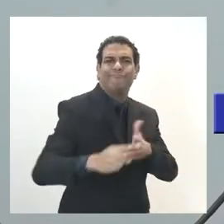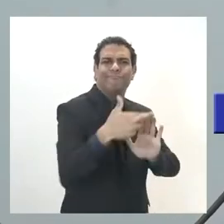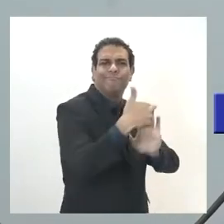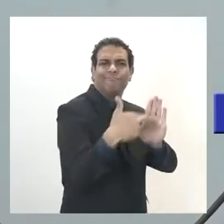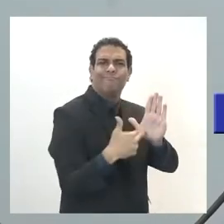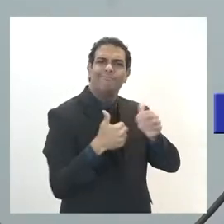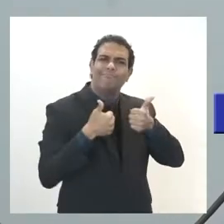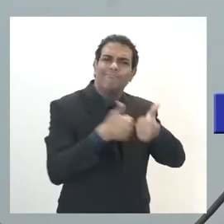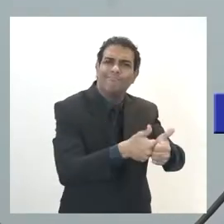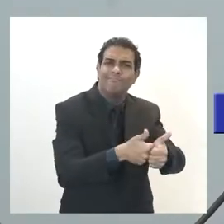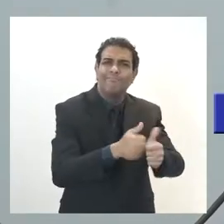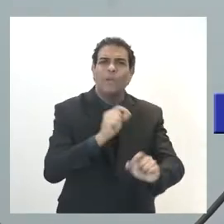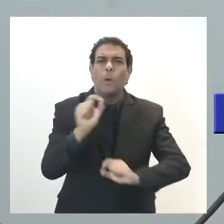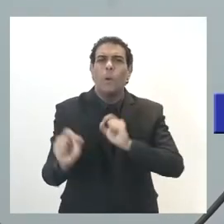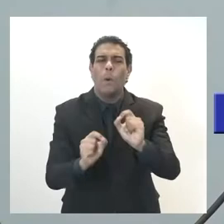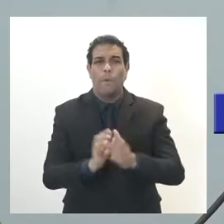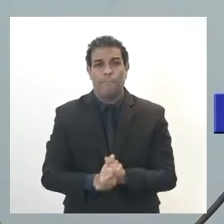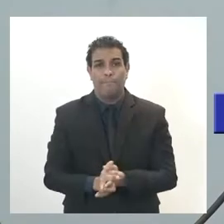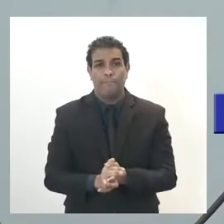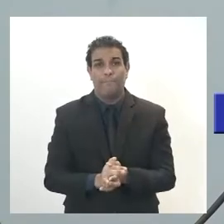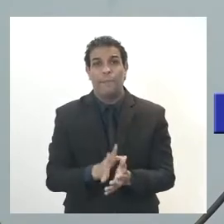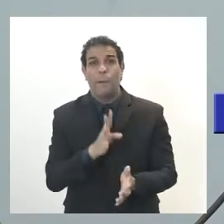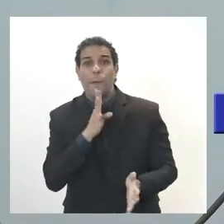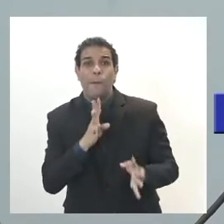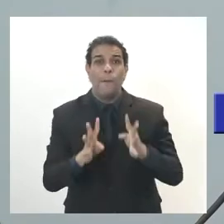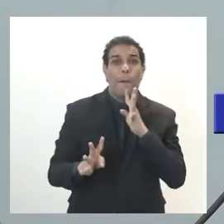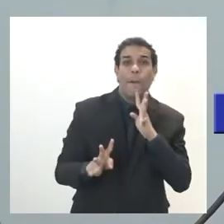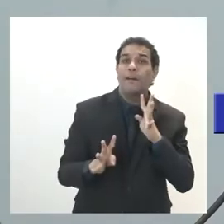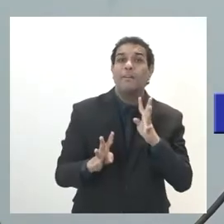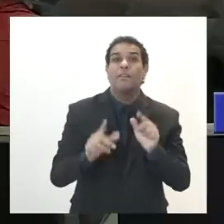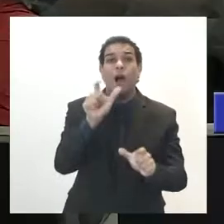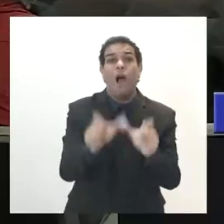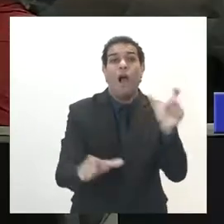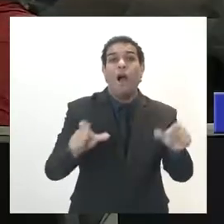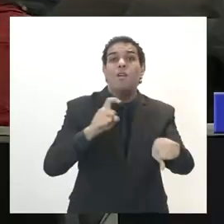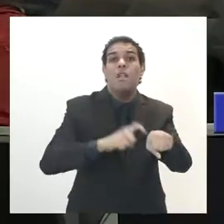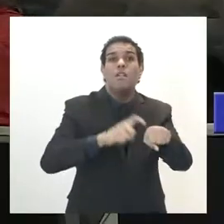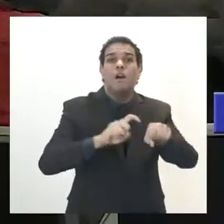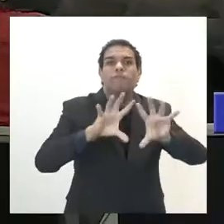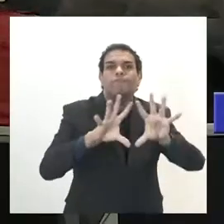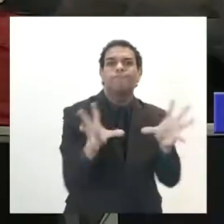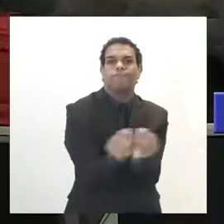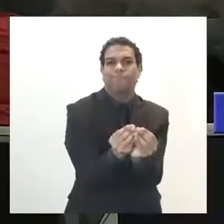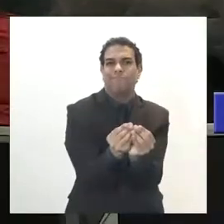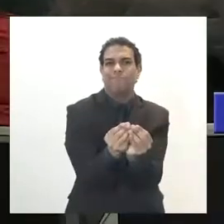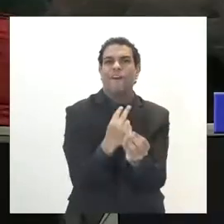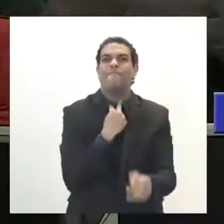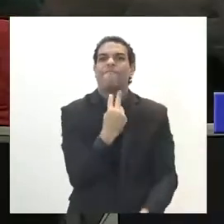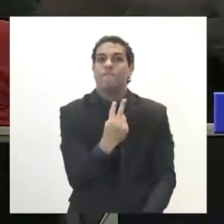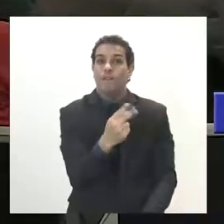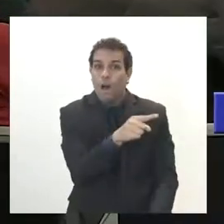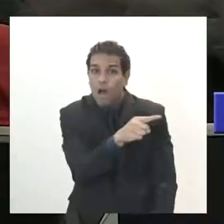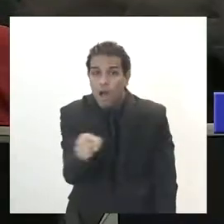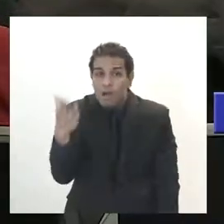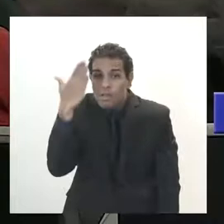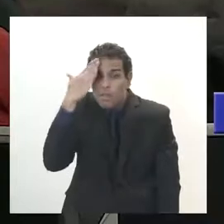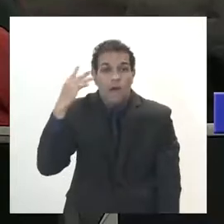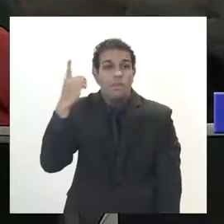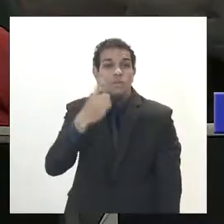diz assim que distingue o sábio do beócio é o poder de síntese e nós parlamentares